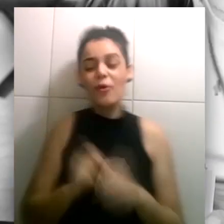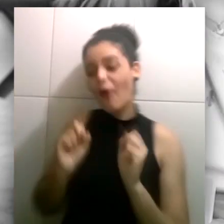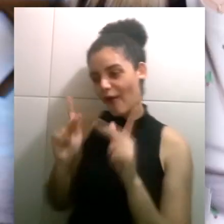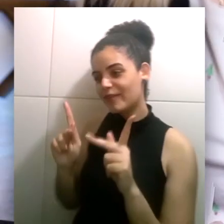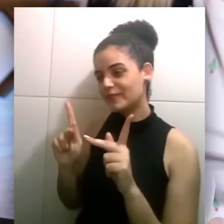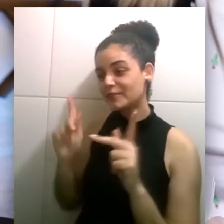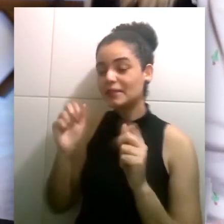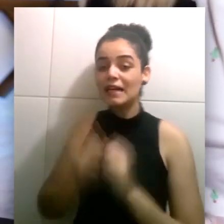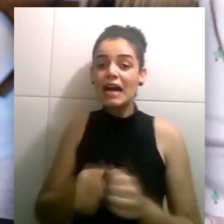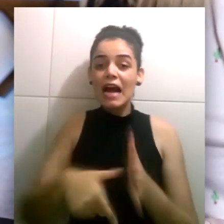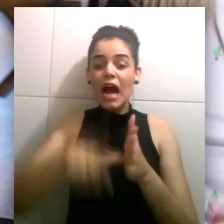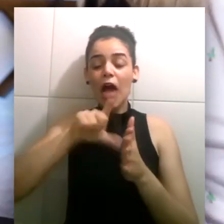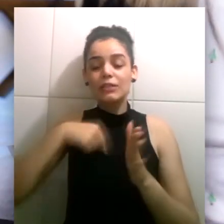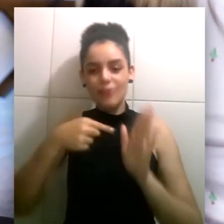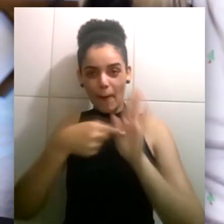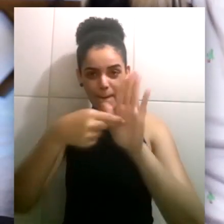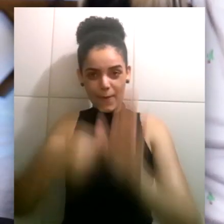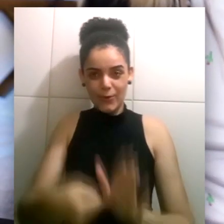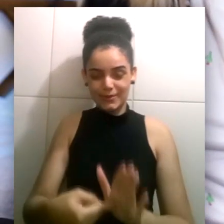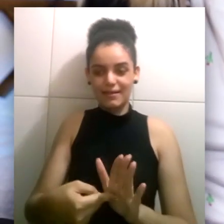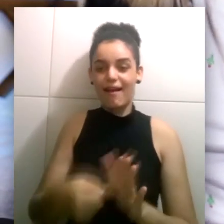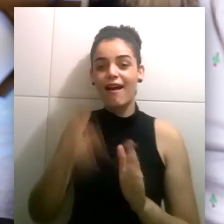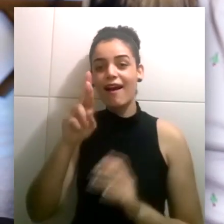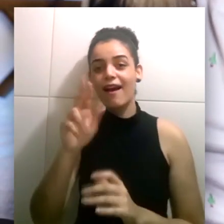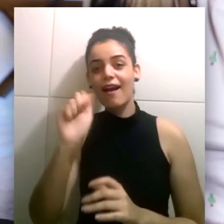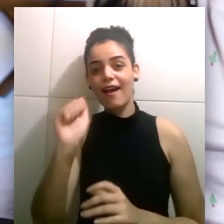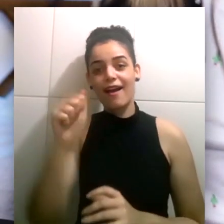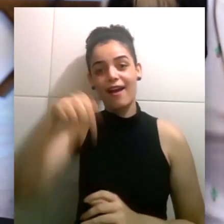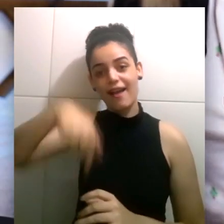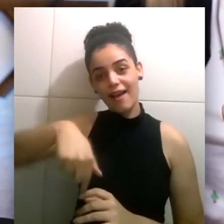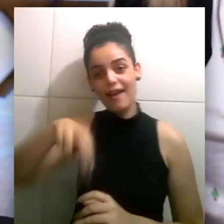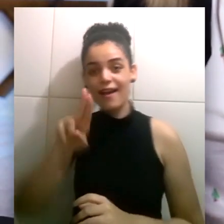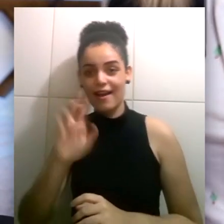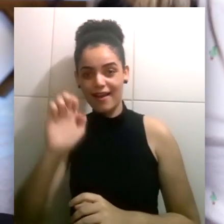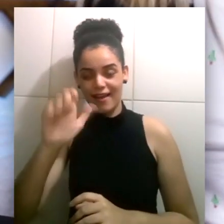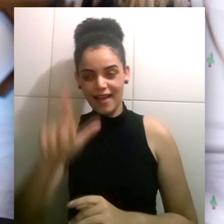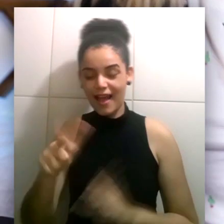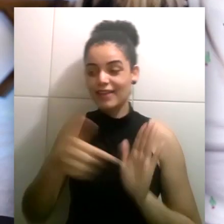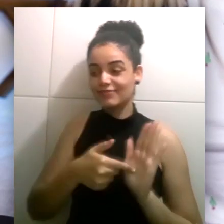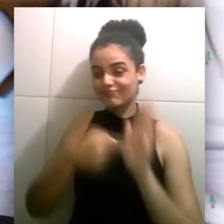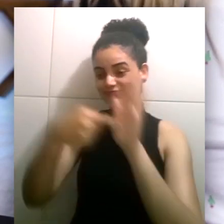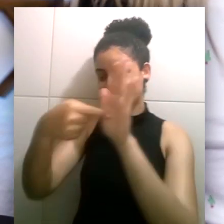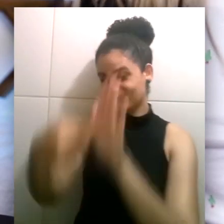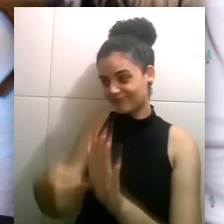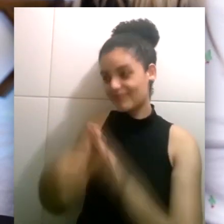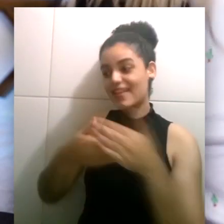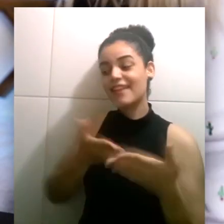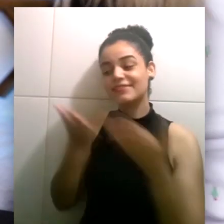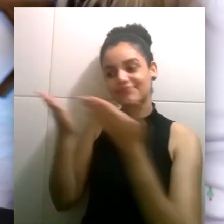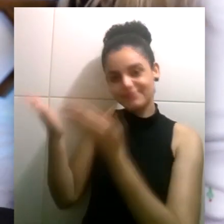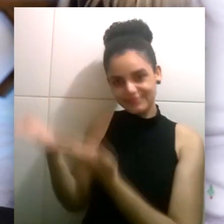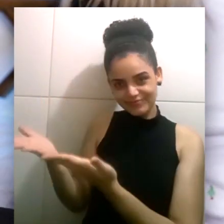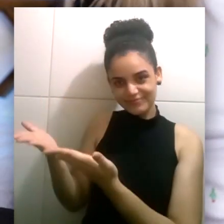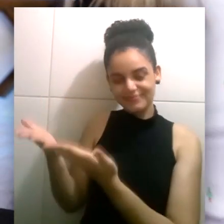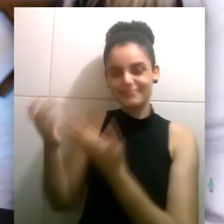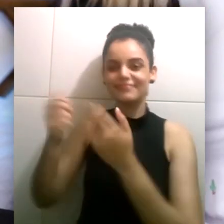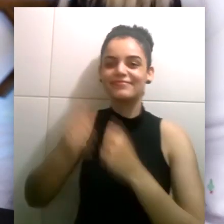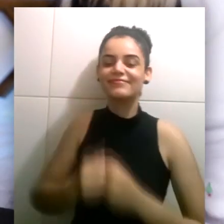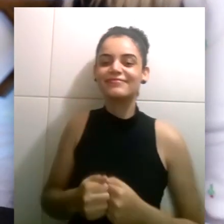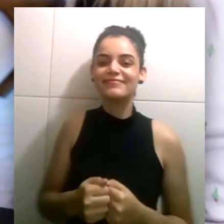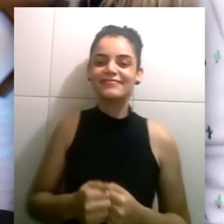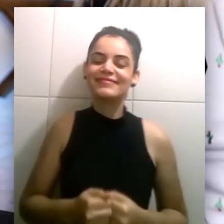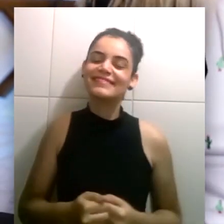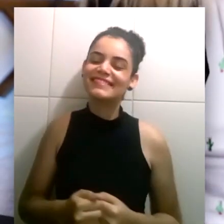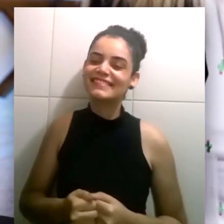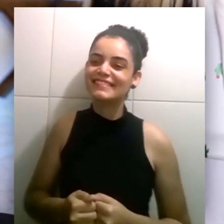bom, Ok. então. Mas antes eu quero apresentar a Kel pra vocês, antes dela cumprimentar vocês. Kel, Raquel, né,